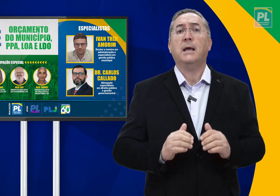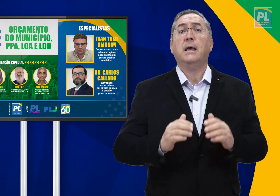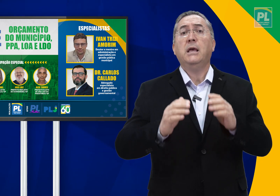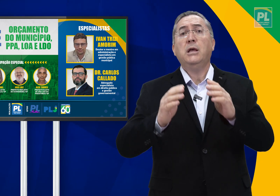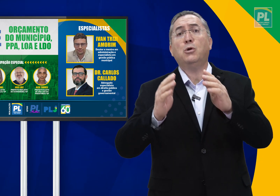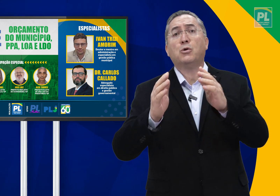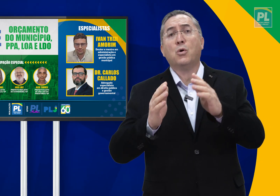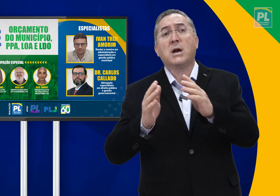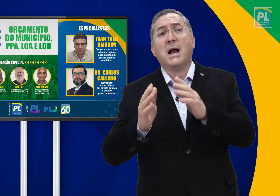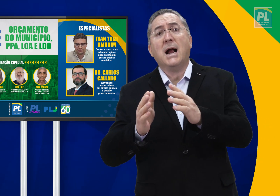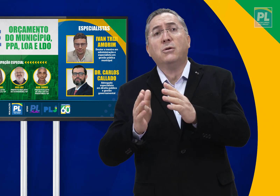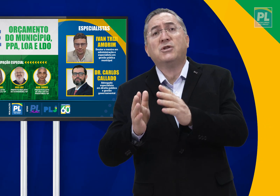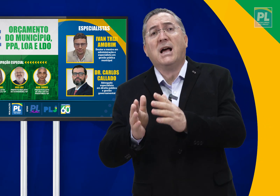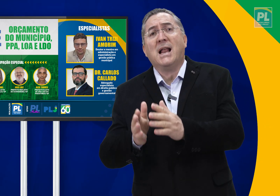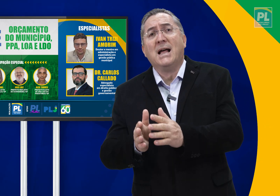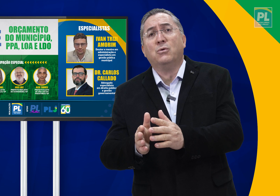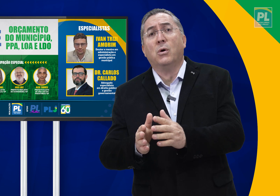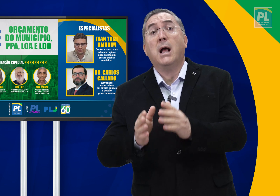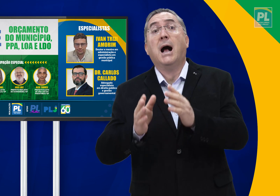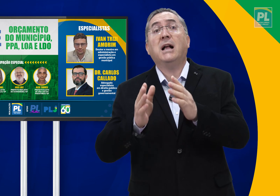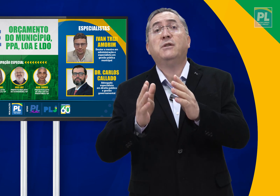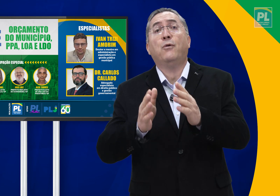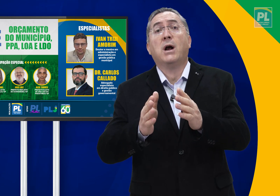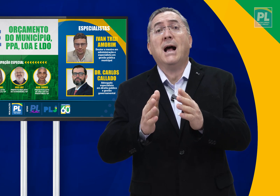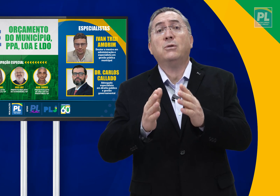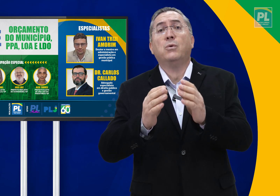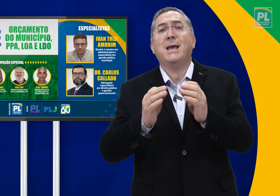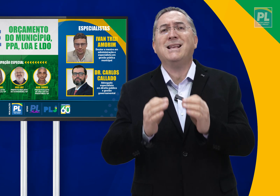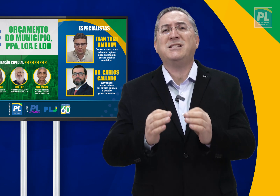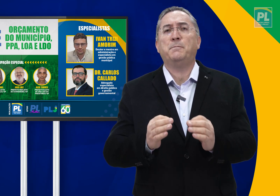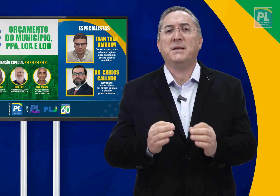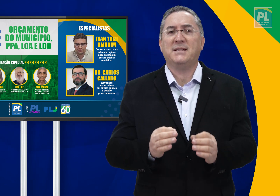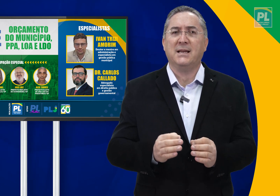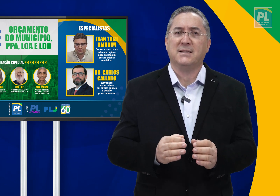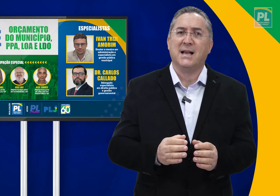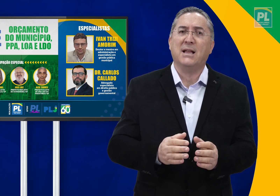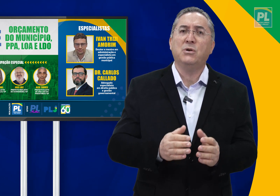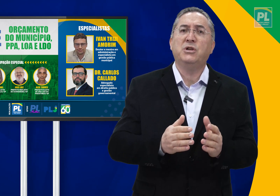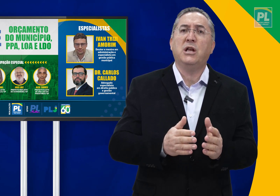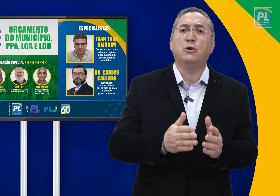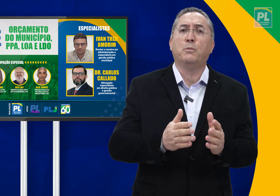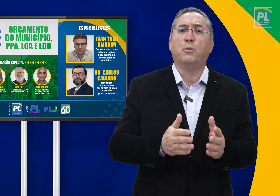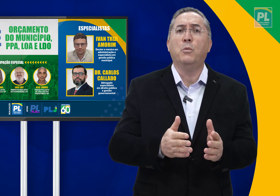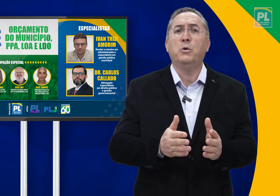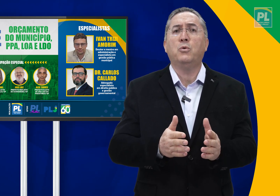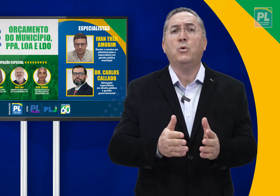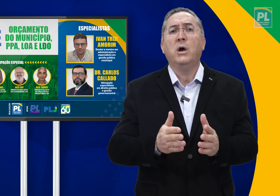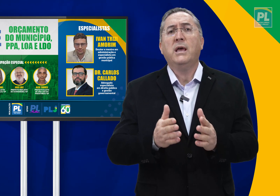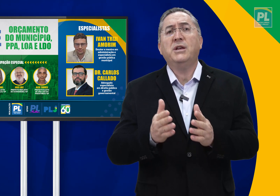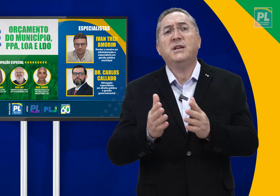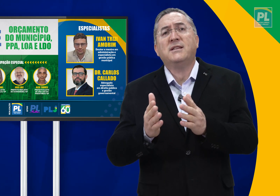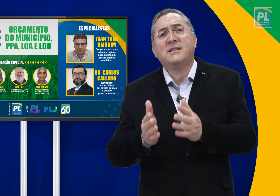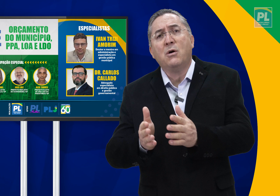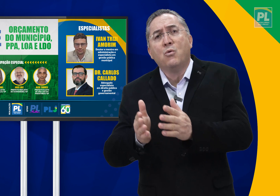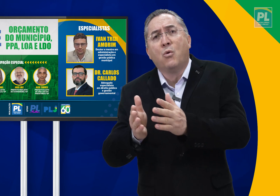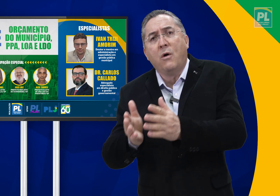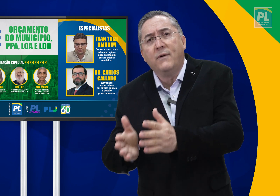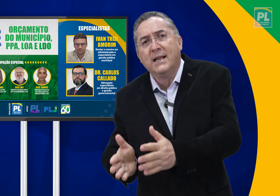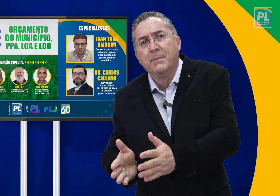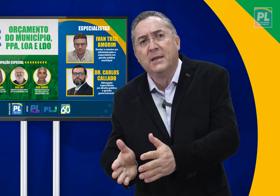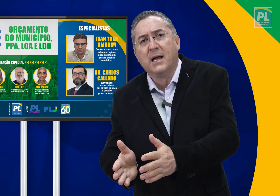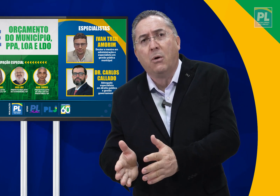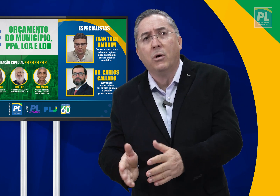pública, e doutor Carlos Calado, advogado especializado em direito público e